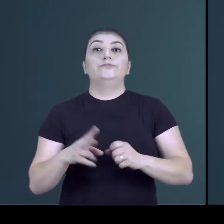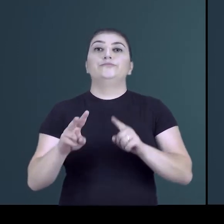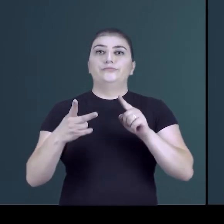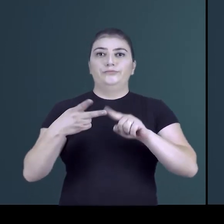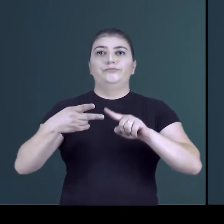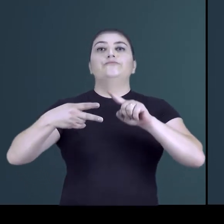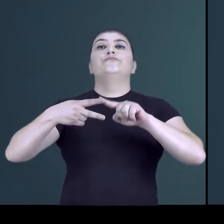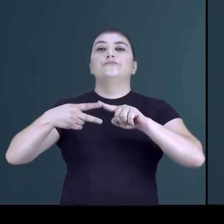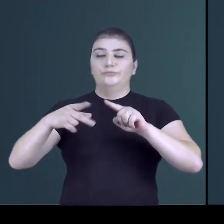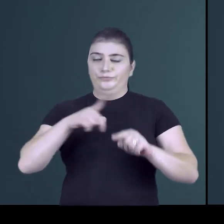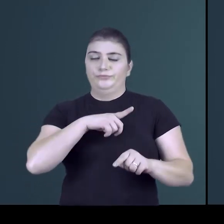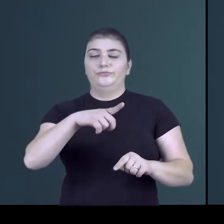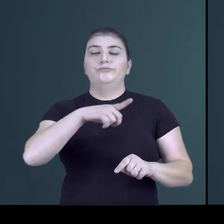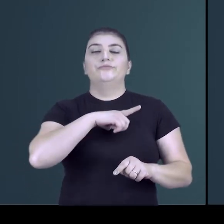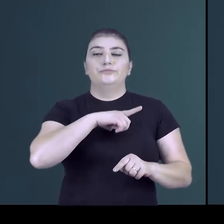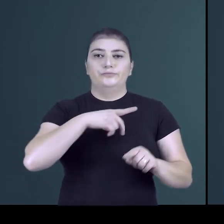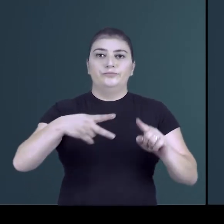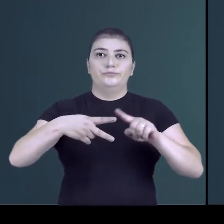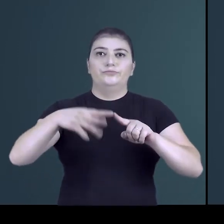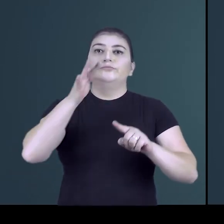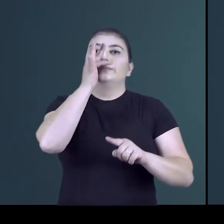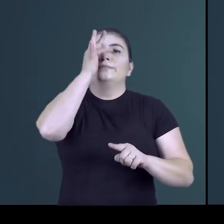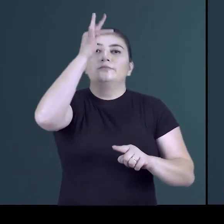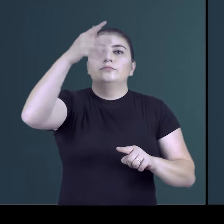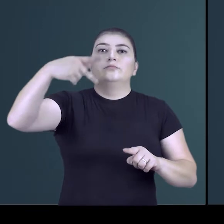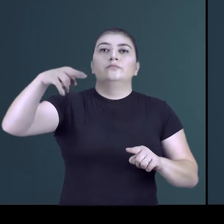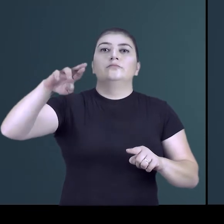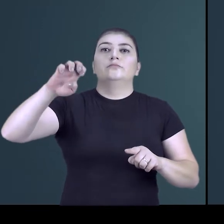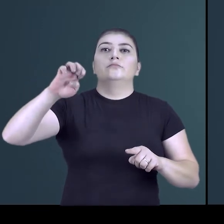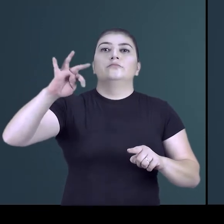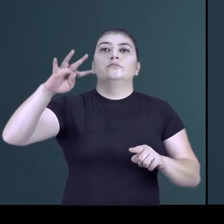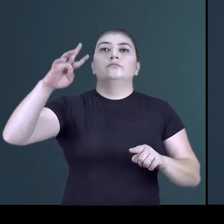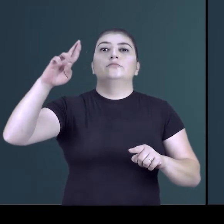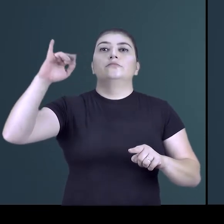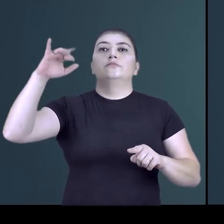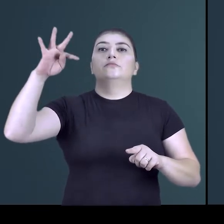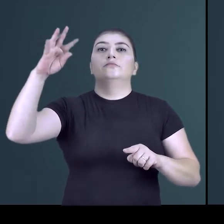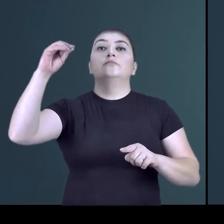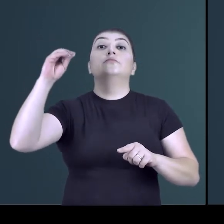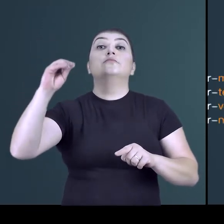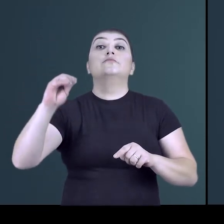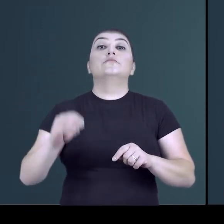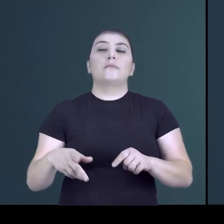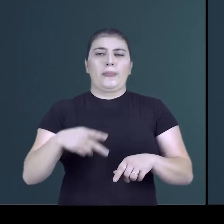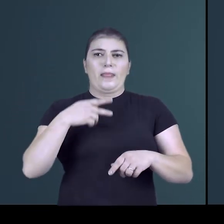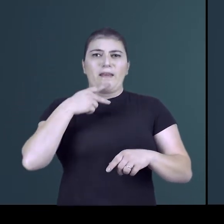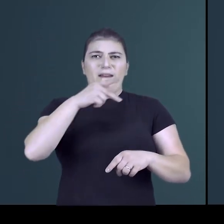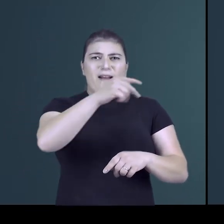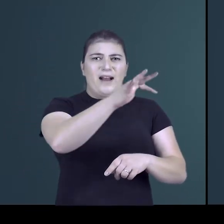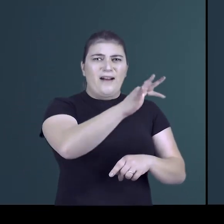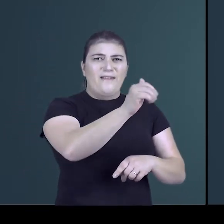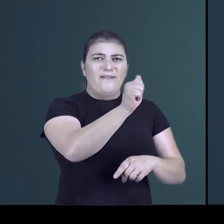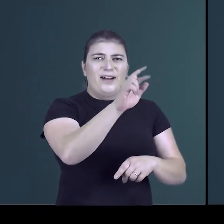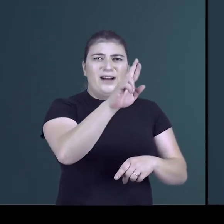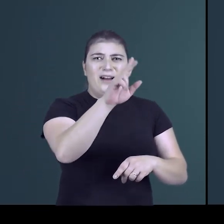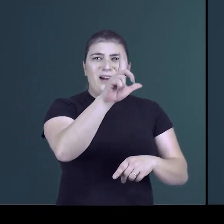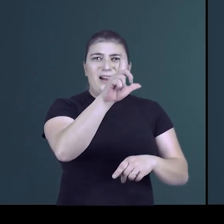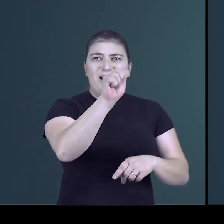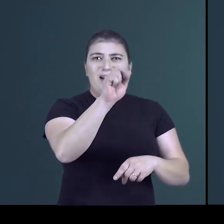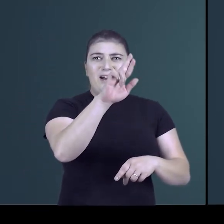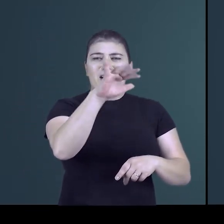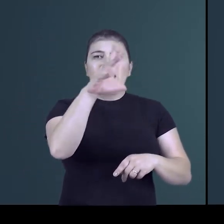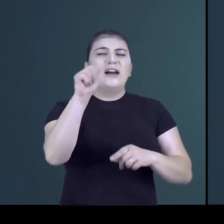Temos dois tempos específicos. Futuro do pretérito, por exemplo, em falaria, esse é o